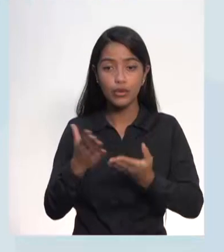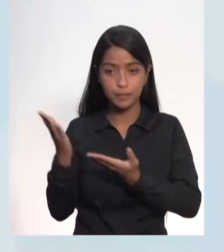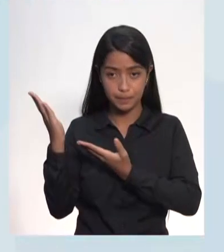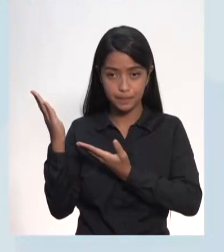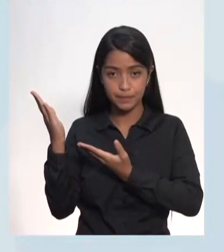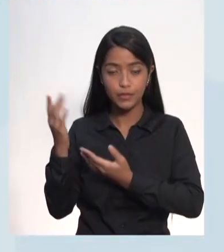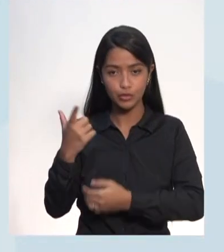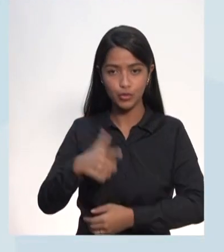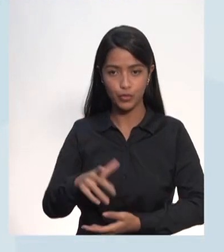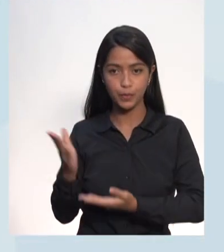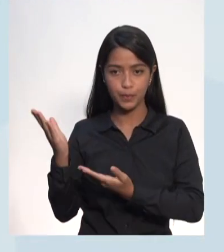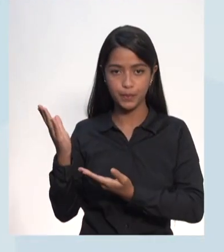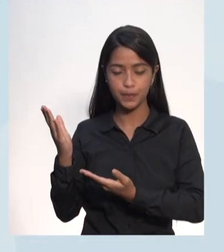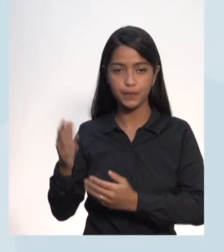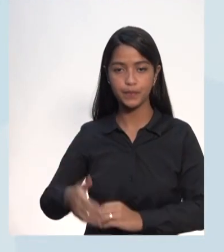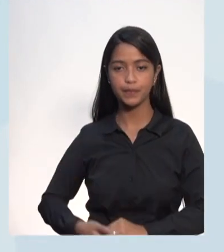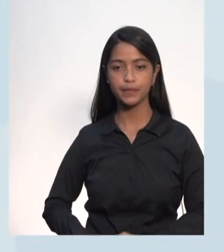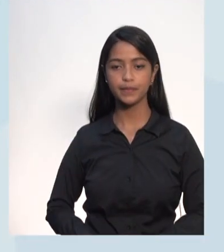de novo.